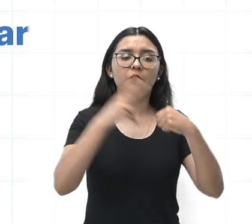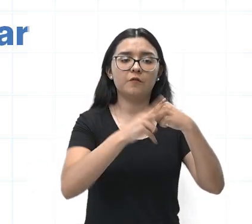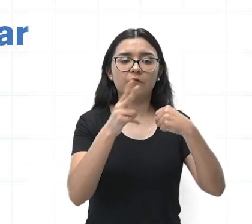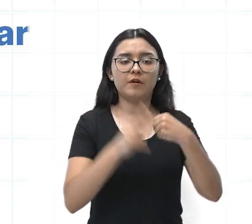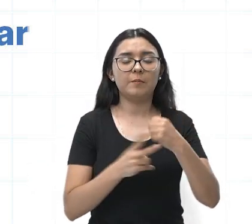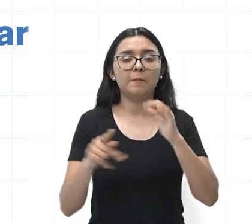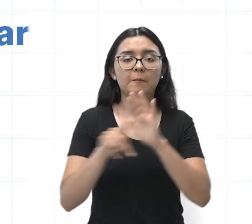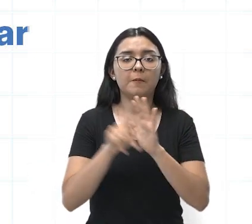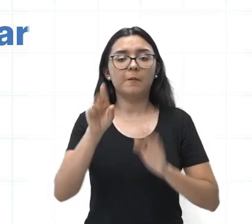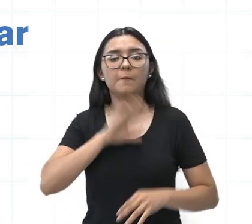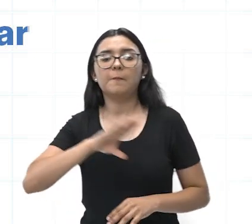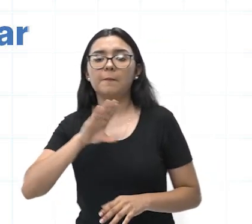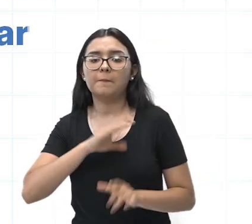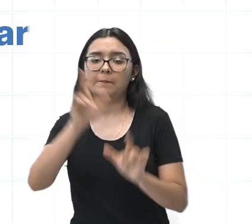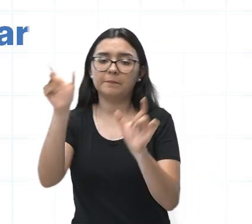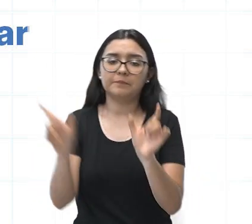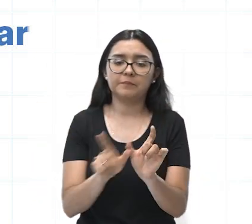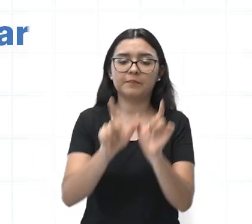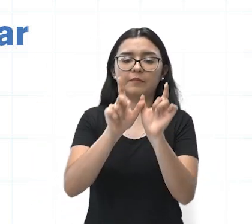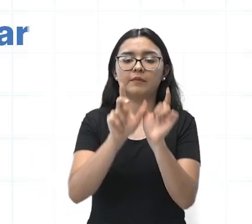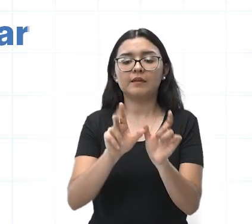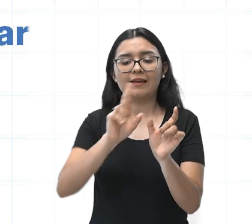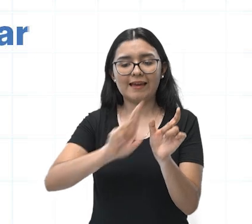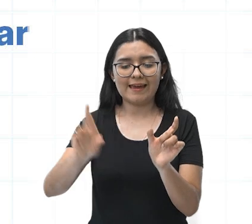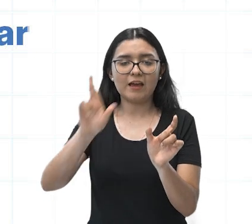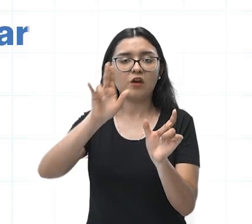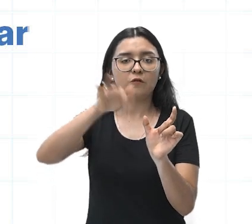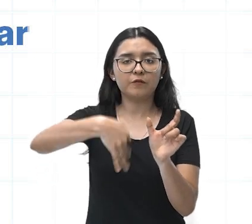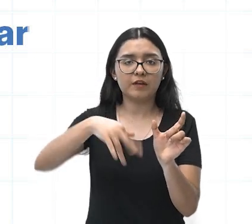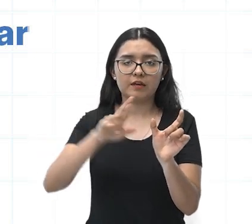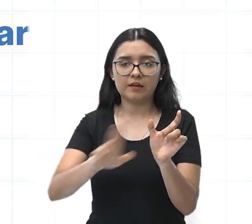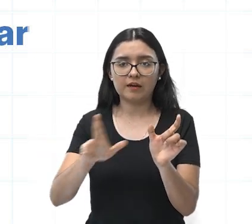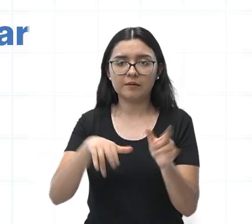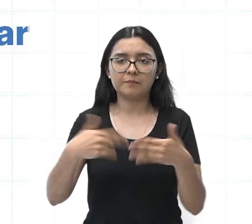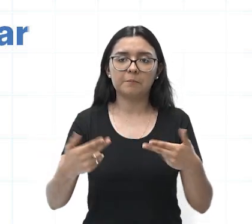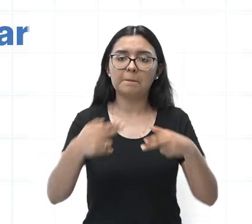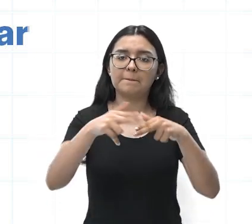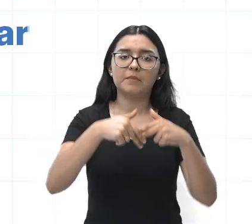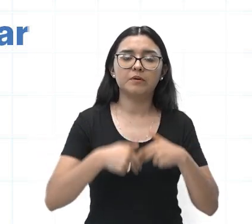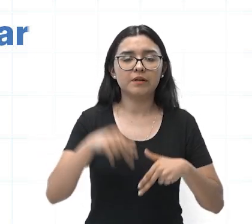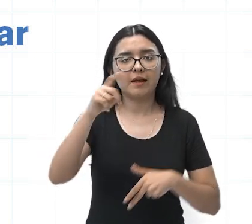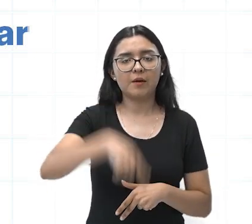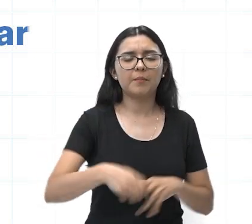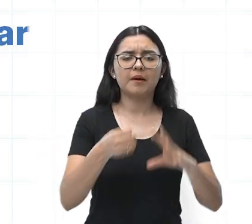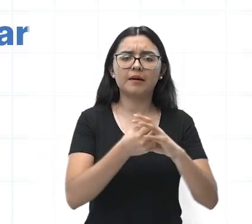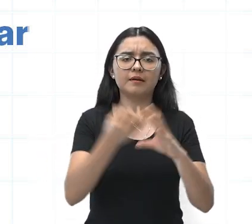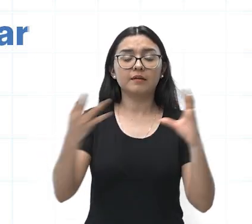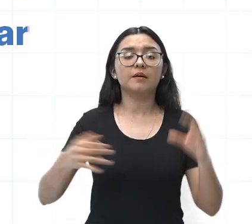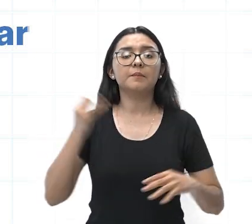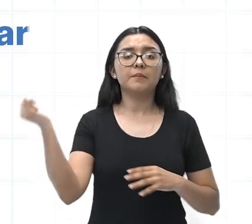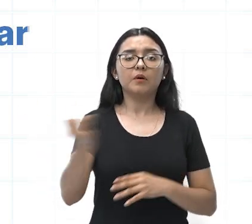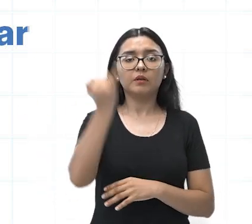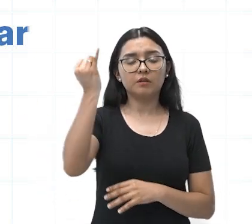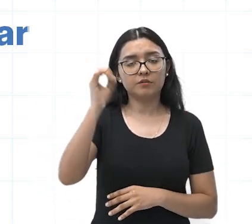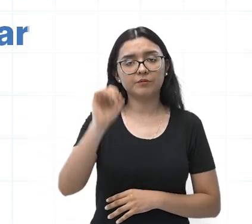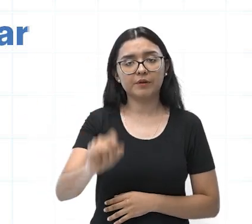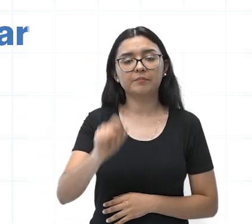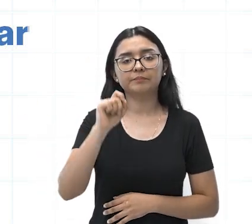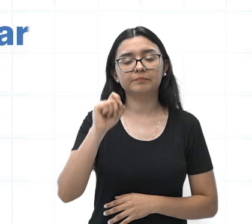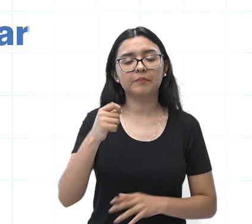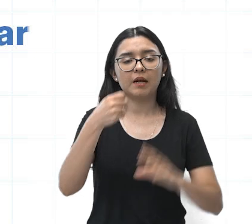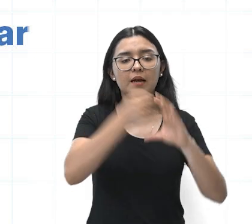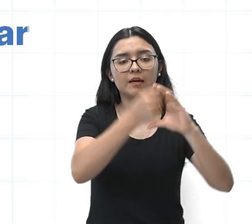deles na língua portuguesa terminam em R. Portanto, é um aspecto que é fundamental, né,